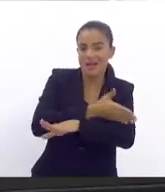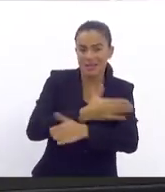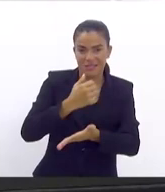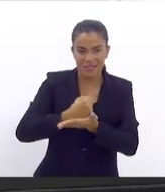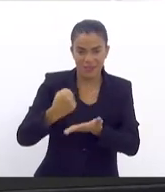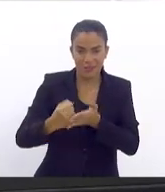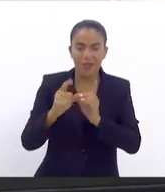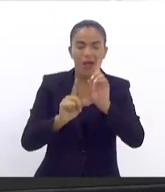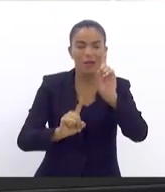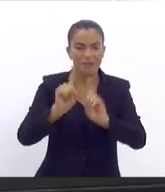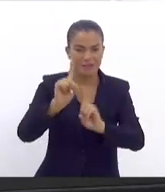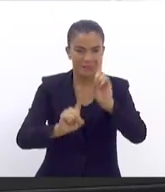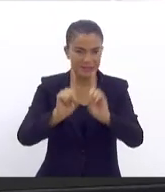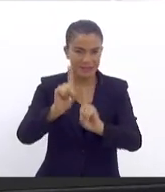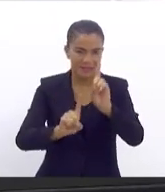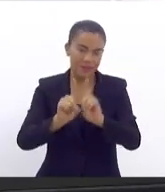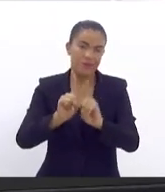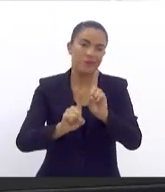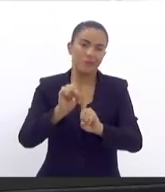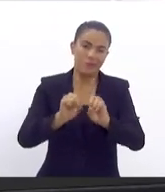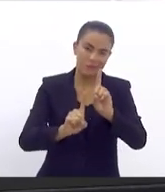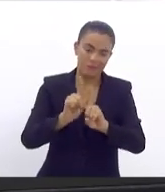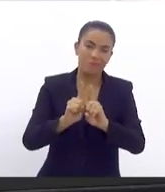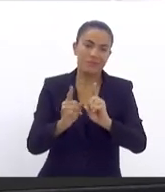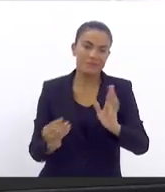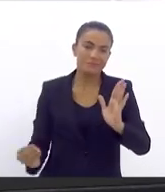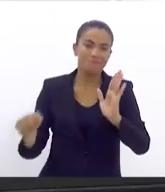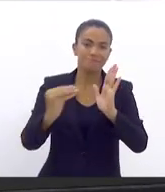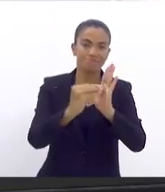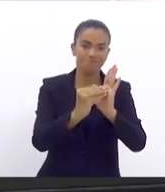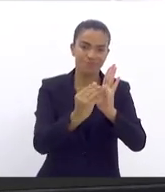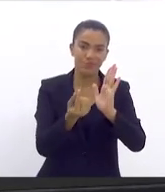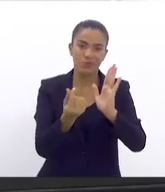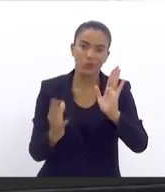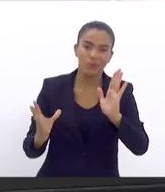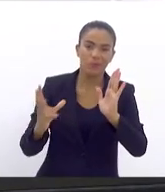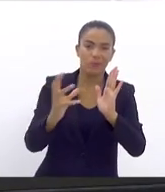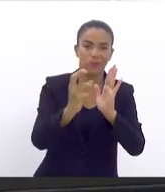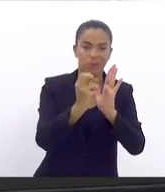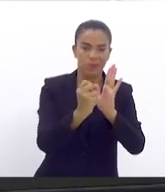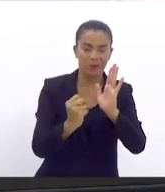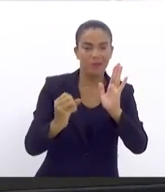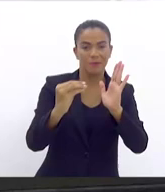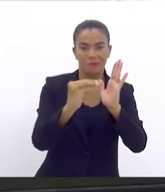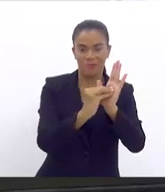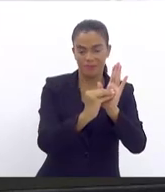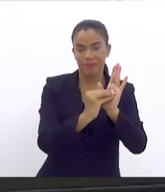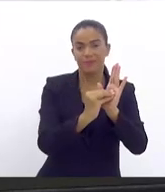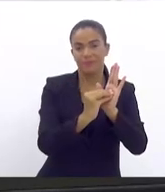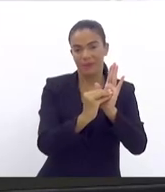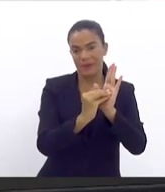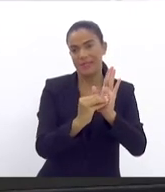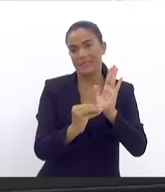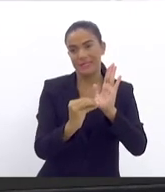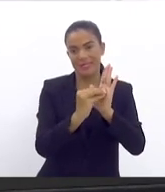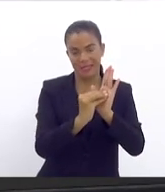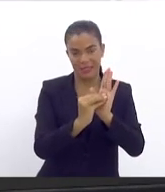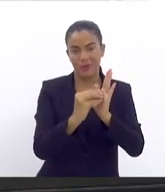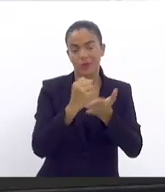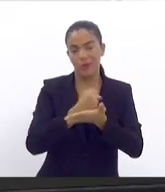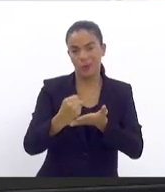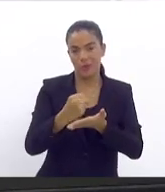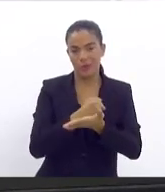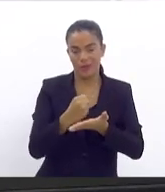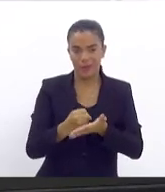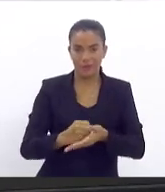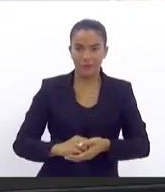a licitação e a participação das empresas concessionárias. Então, os custos devem ser também claros para elas